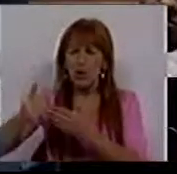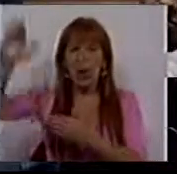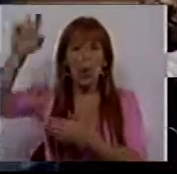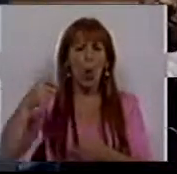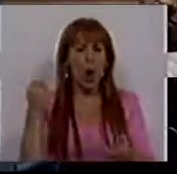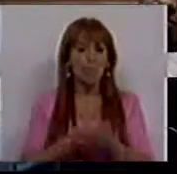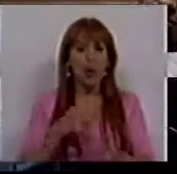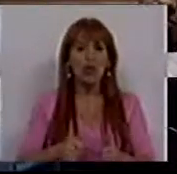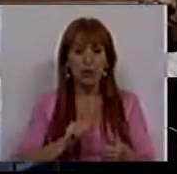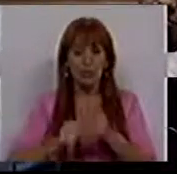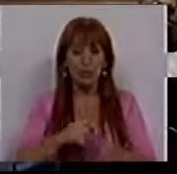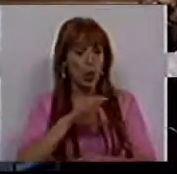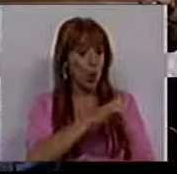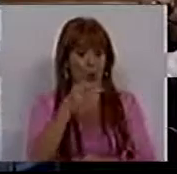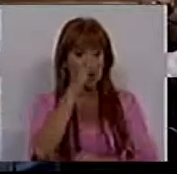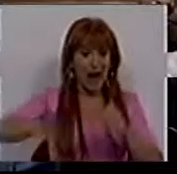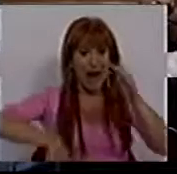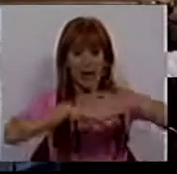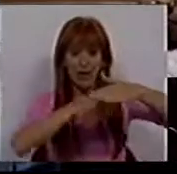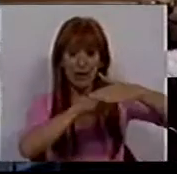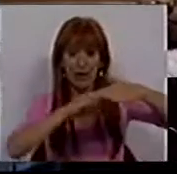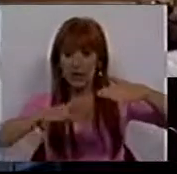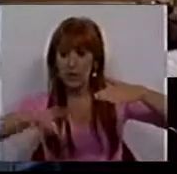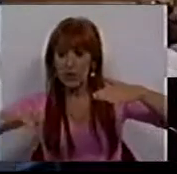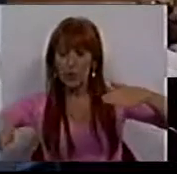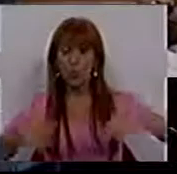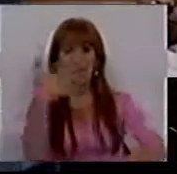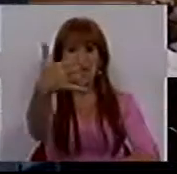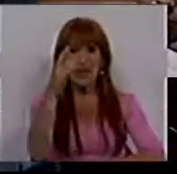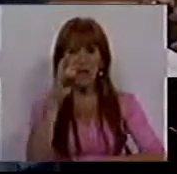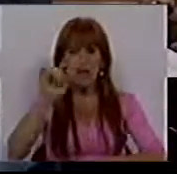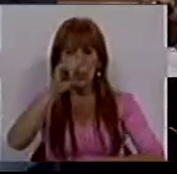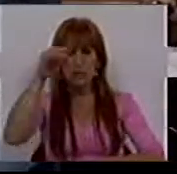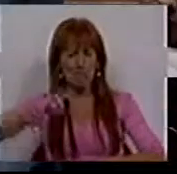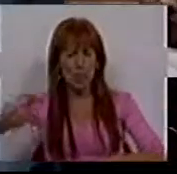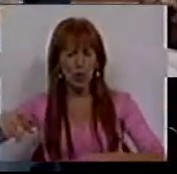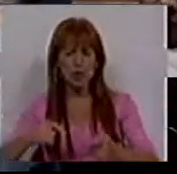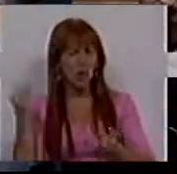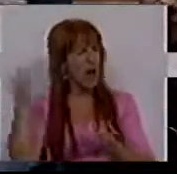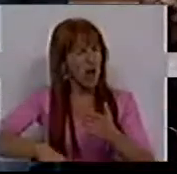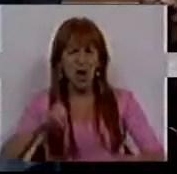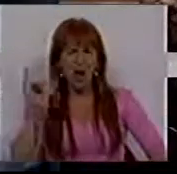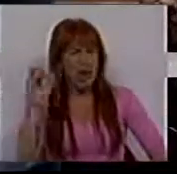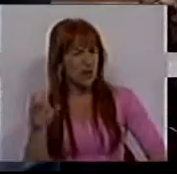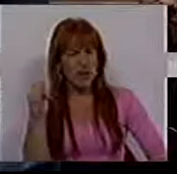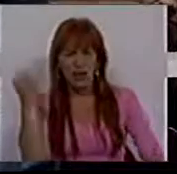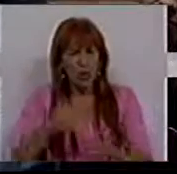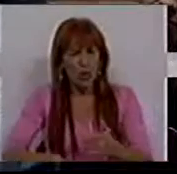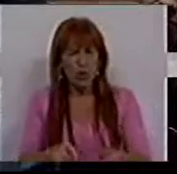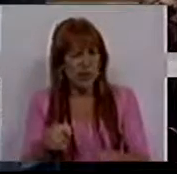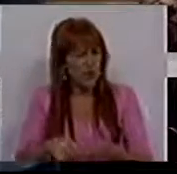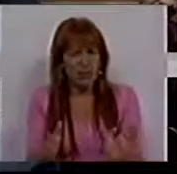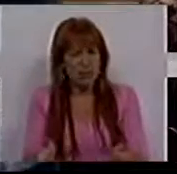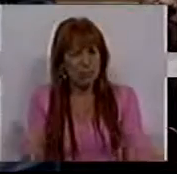que apostas desportivas paguem 8% até 30 milhões e 16% até 30 milhões, estando isentos de IRC